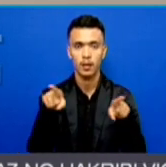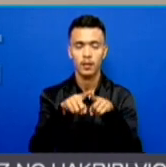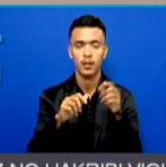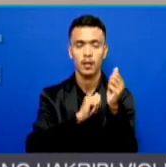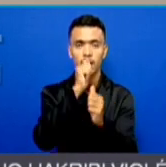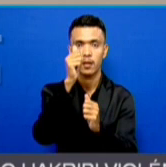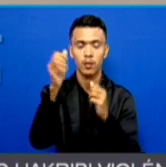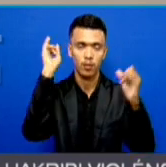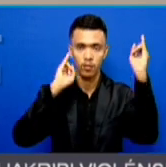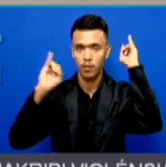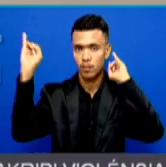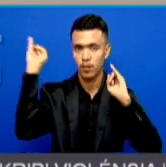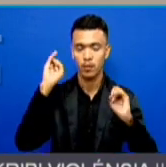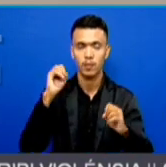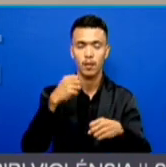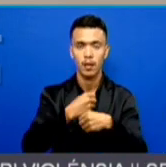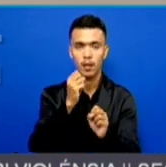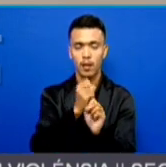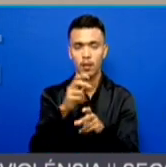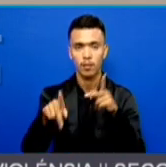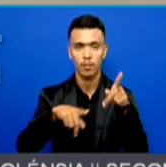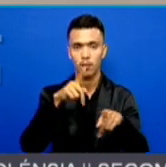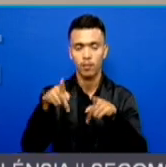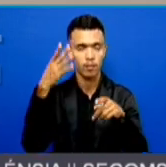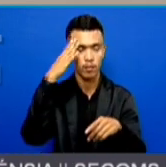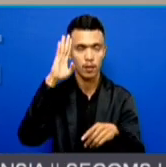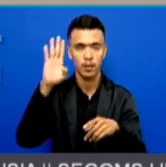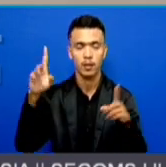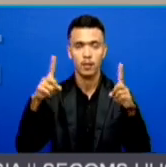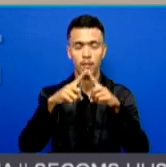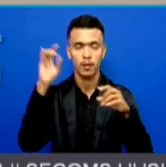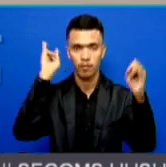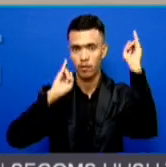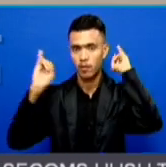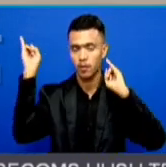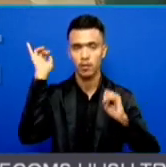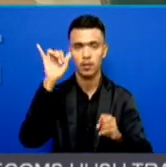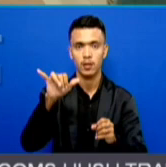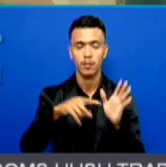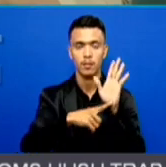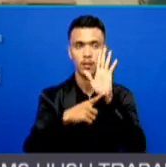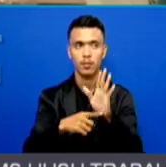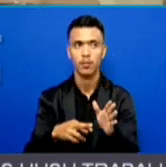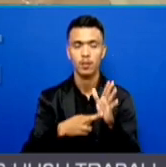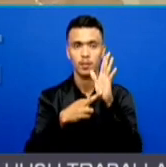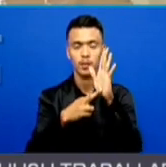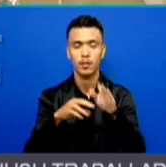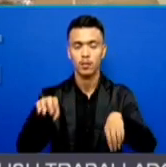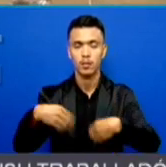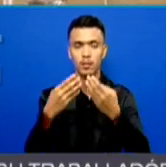nebe label halo público dúvida vai a informação nebe nha sai.